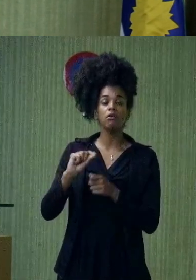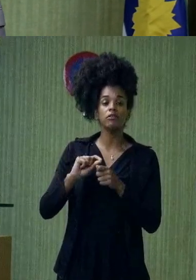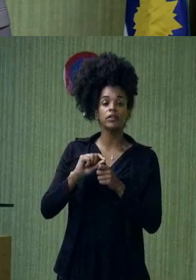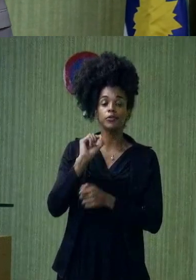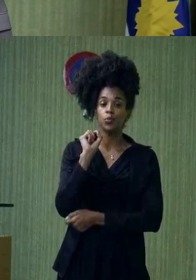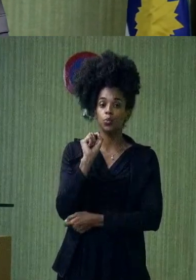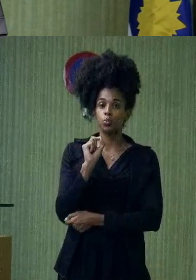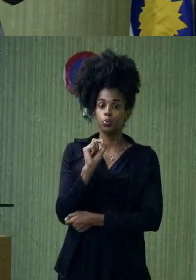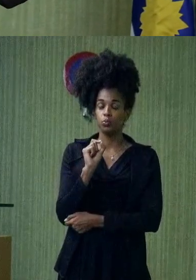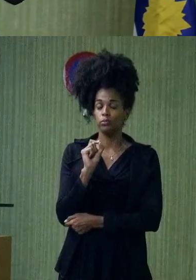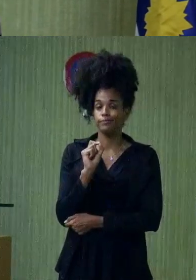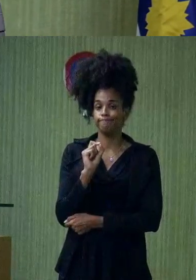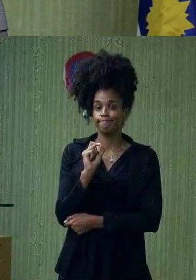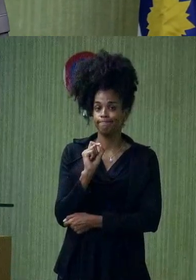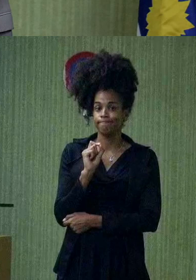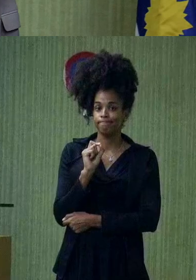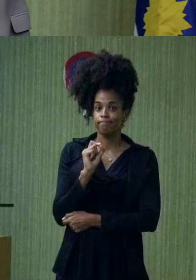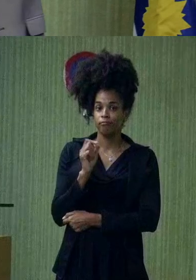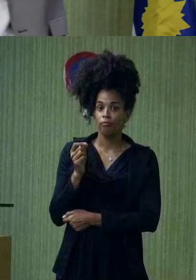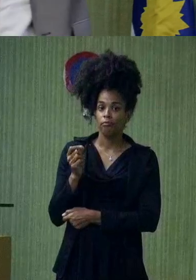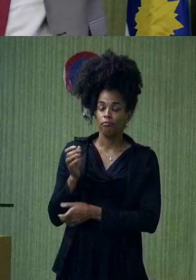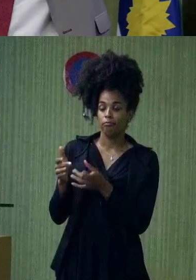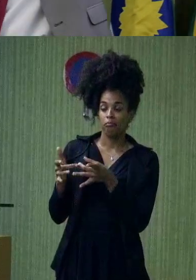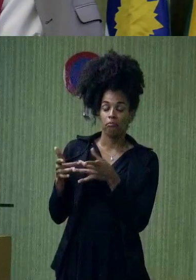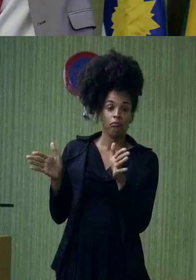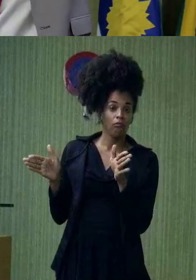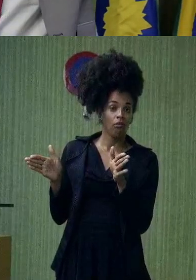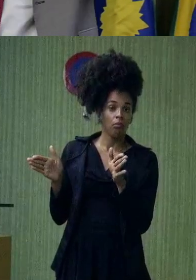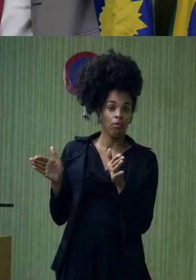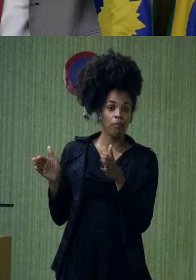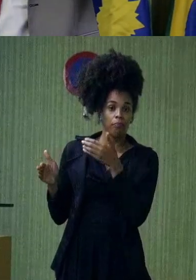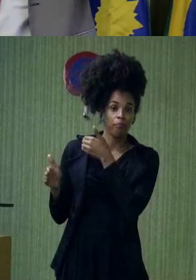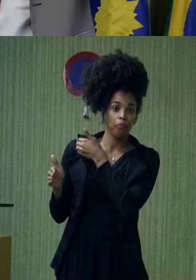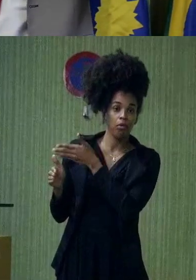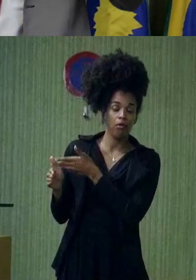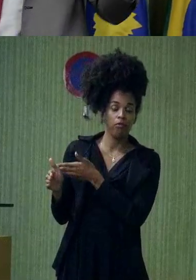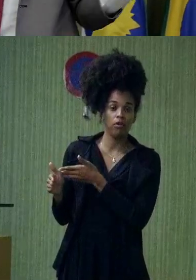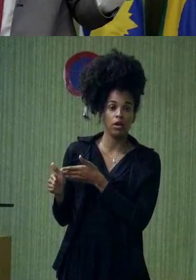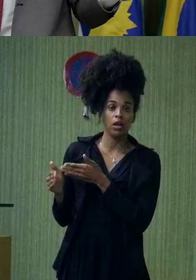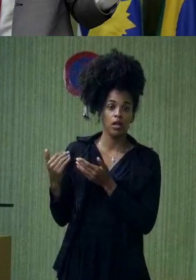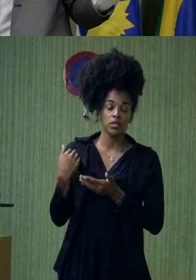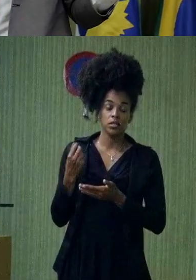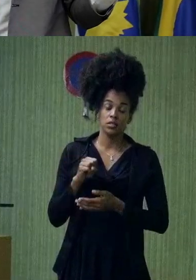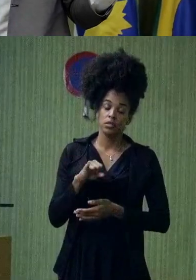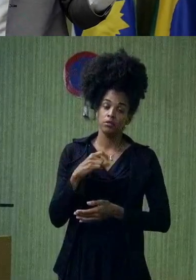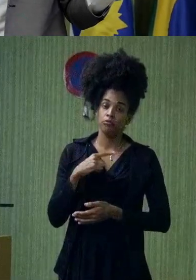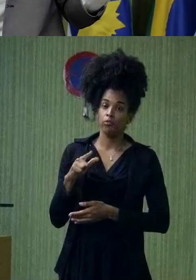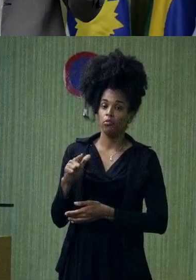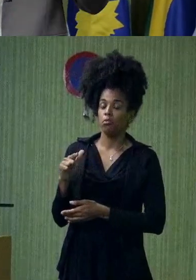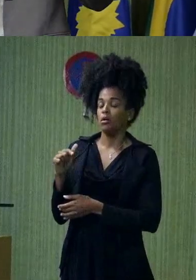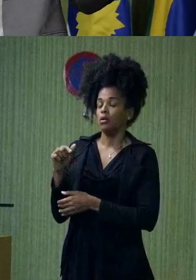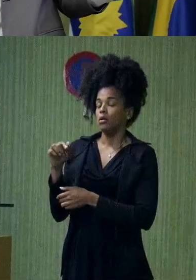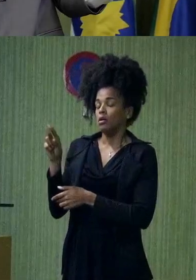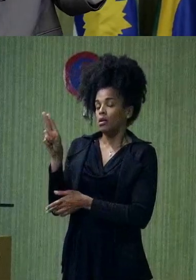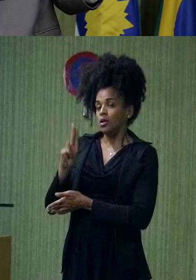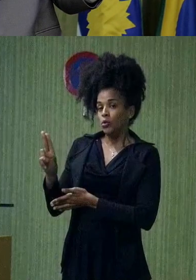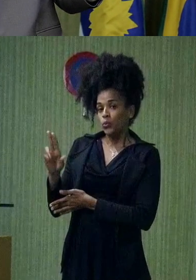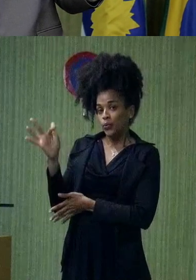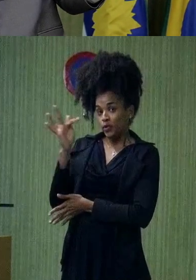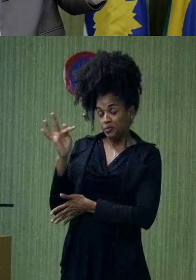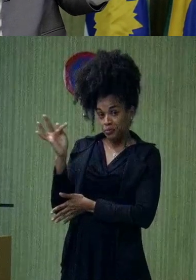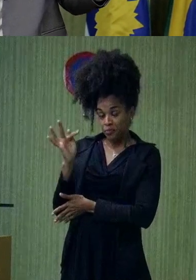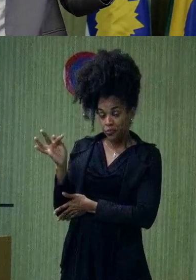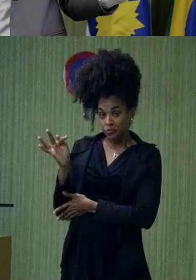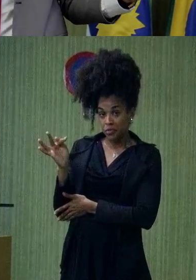ao Deus da Ará foi para univ Federal a gente pode sabe que o MPF vai ter que atuar Mas e o restante